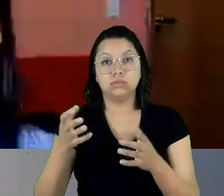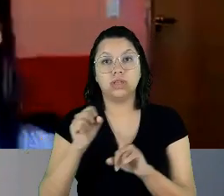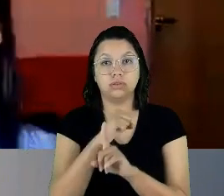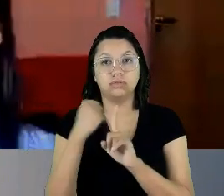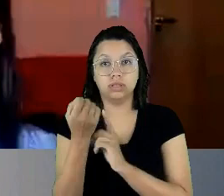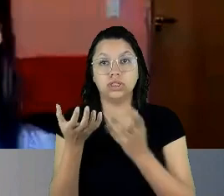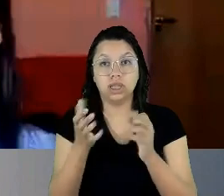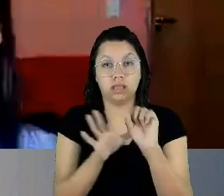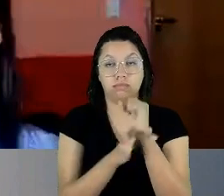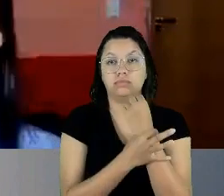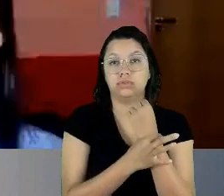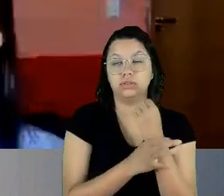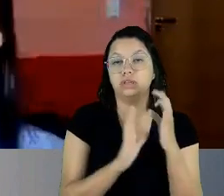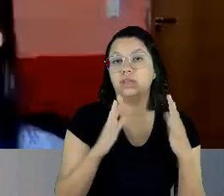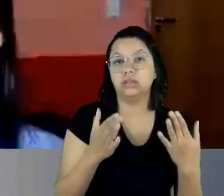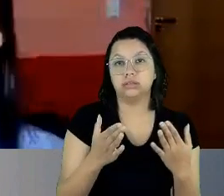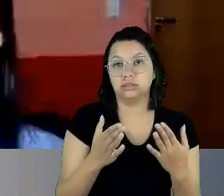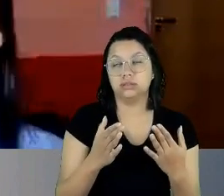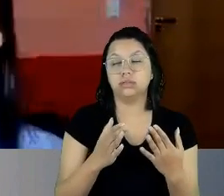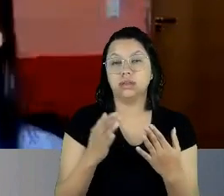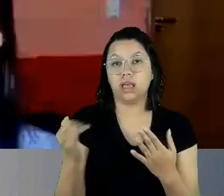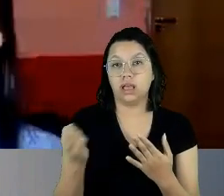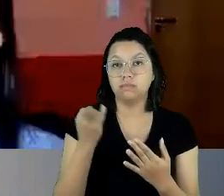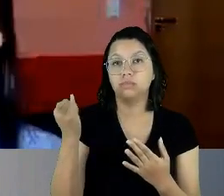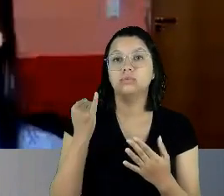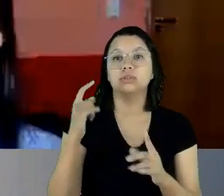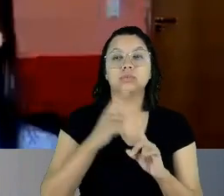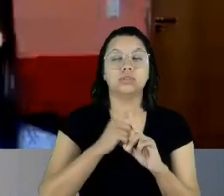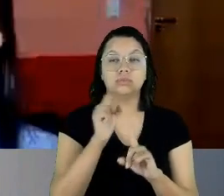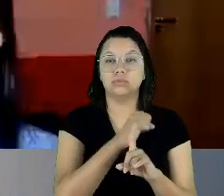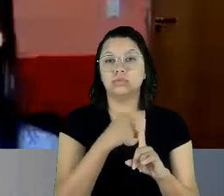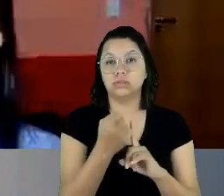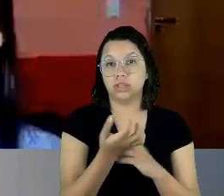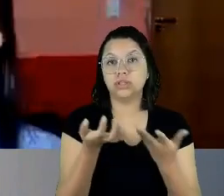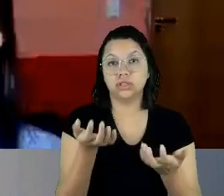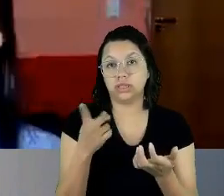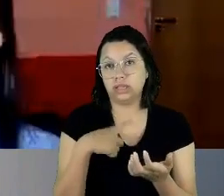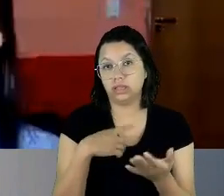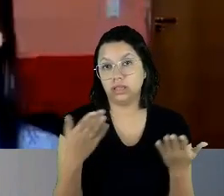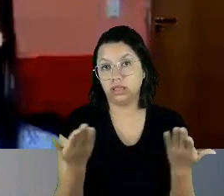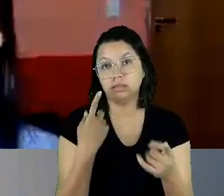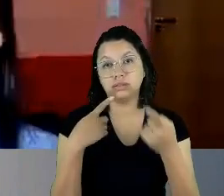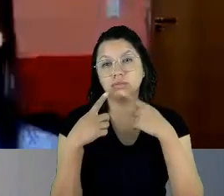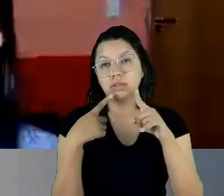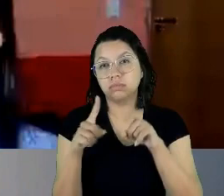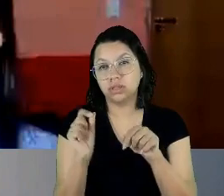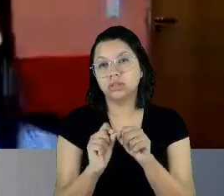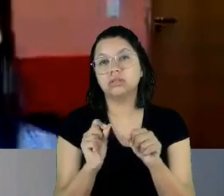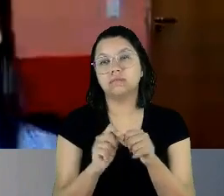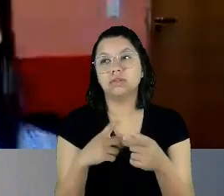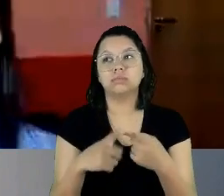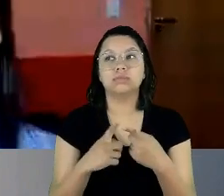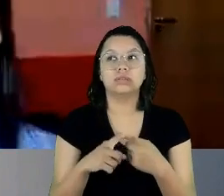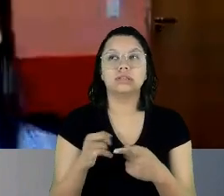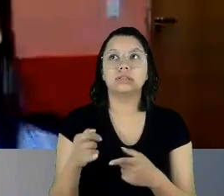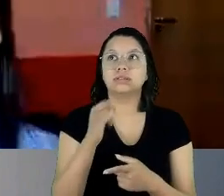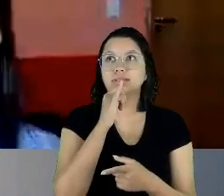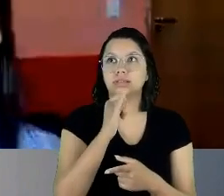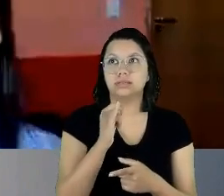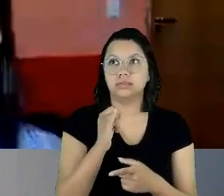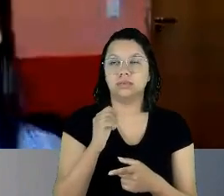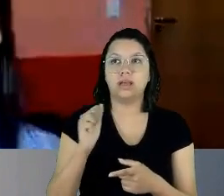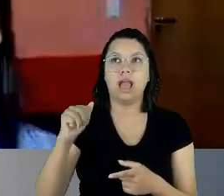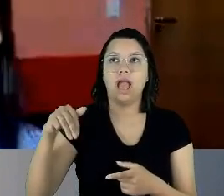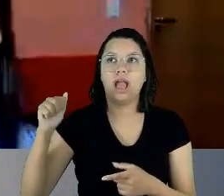proteger. Então é uma coisa fundamental para o tipo de sociedade que a gente quer ter. E eu acho que é esse o debate que tem que ser feito, porque, por exemplo, a Amanda